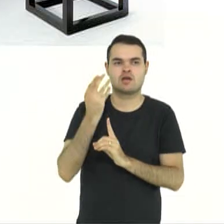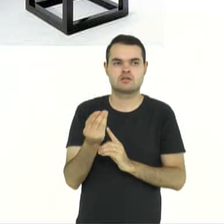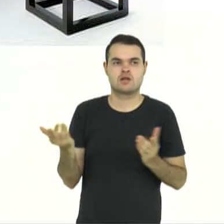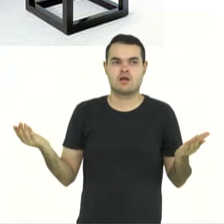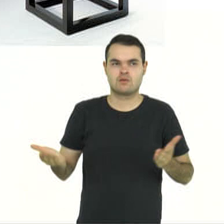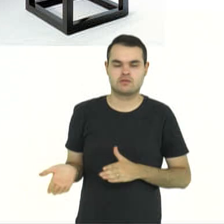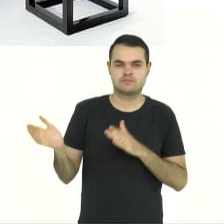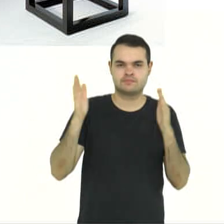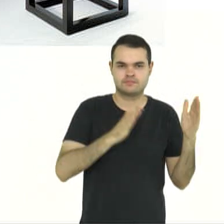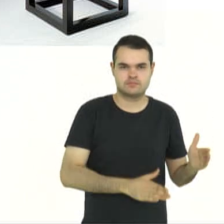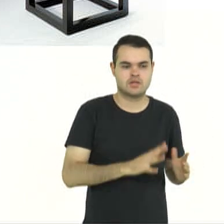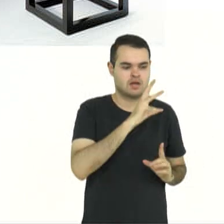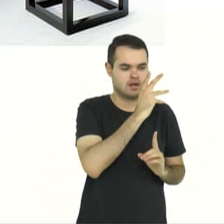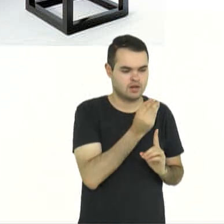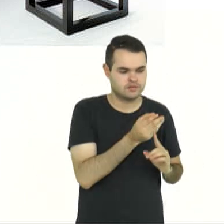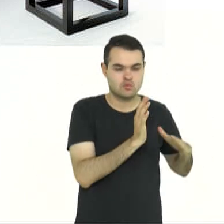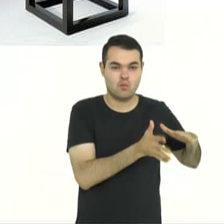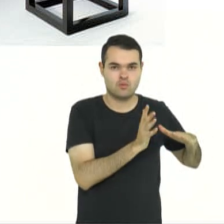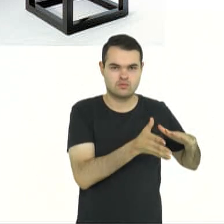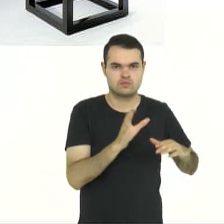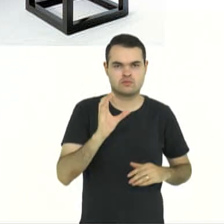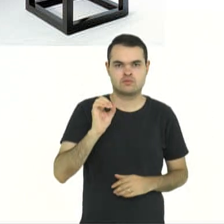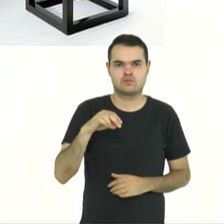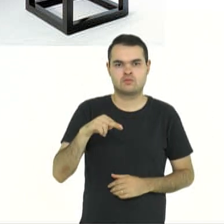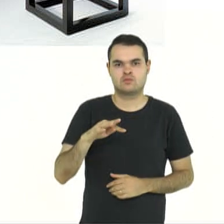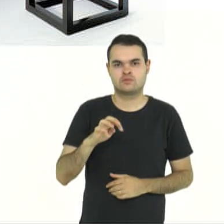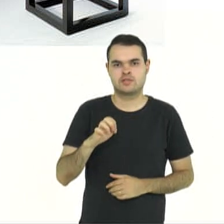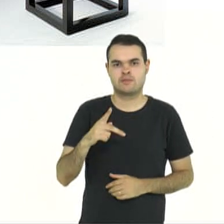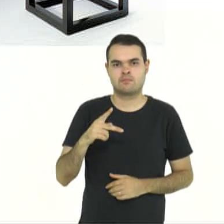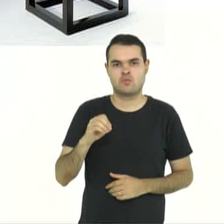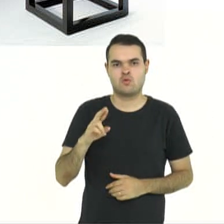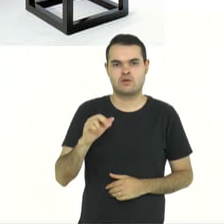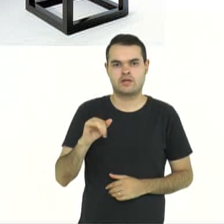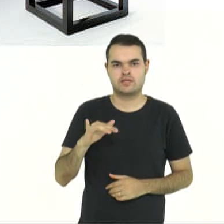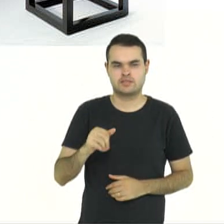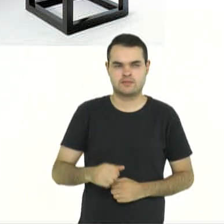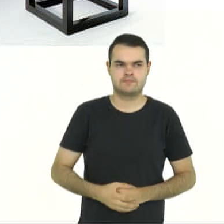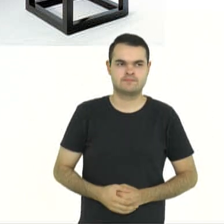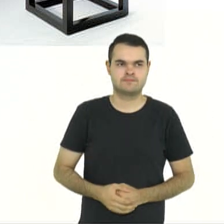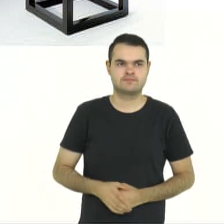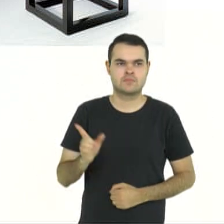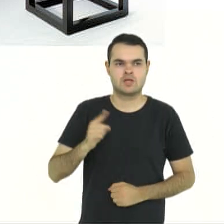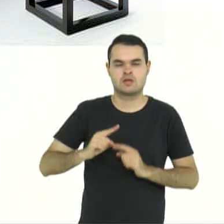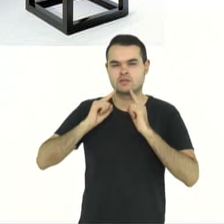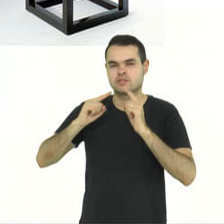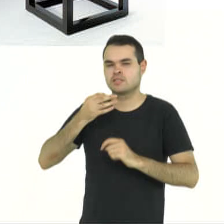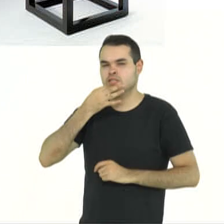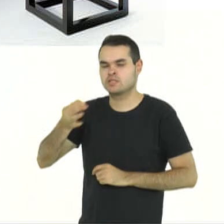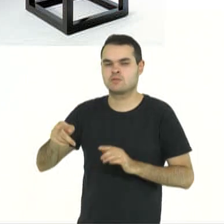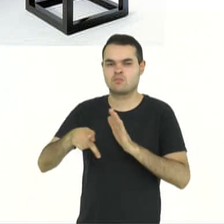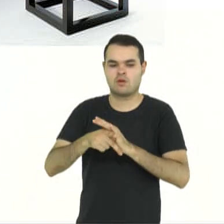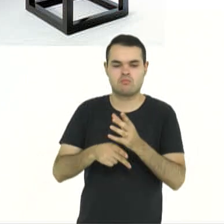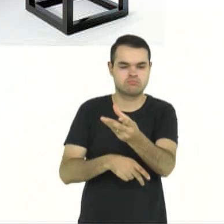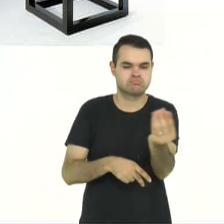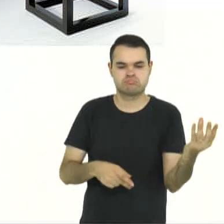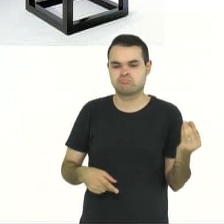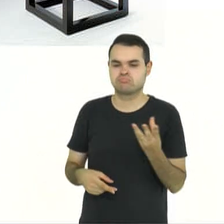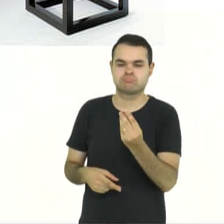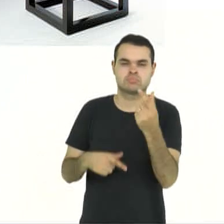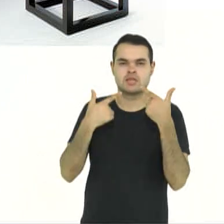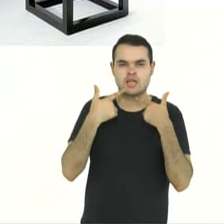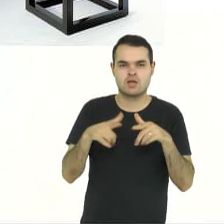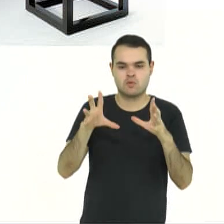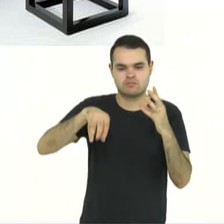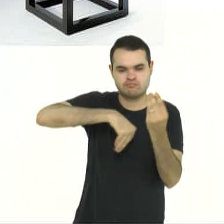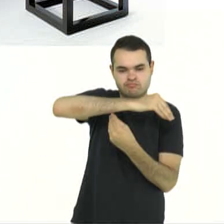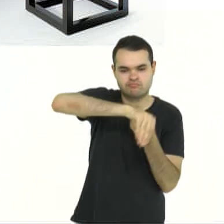Agora vamos falar sobre a arte contemporânea. Expressão crítico-social caracterizada pela pluralidade de linguagens usadas